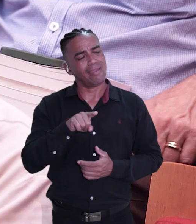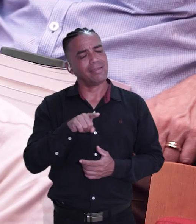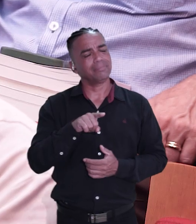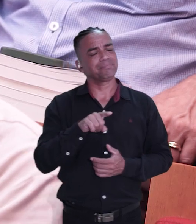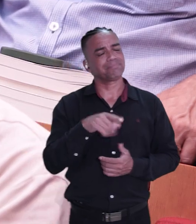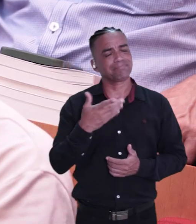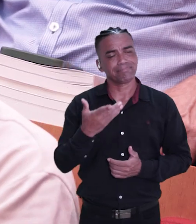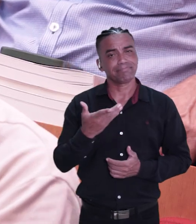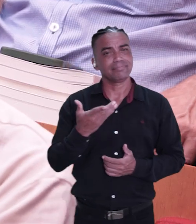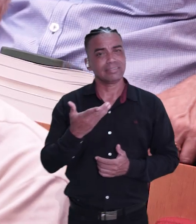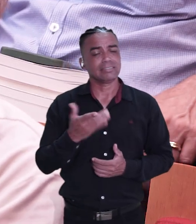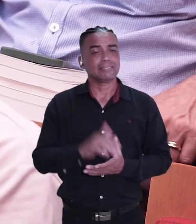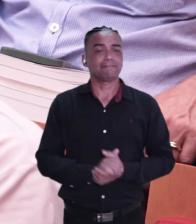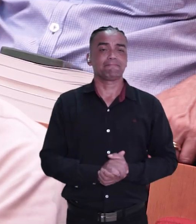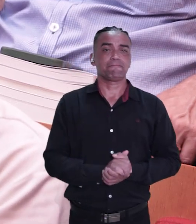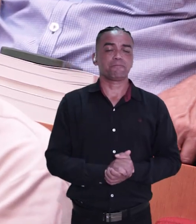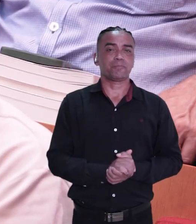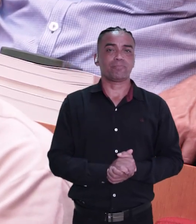O Brasil